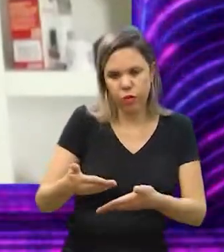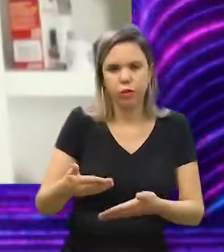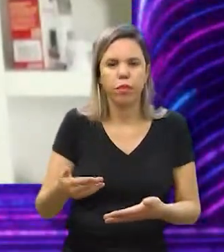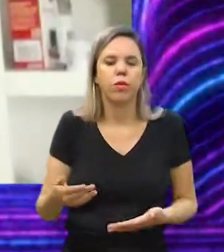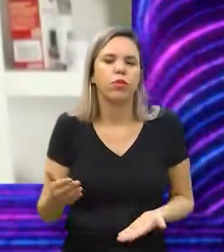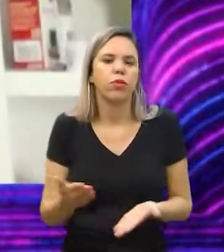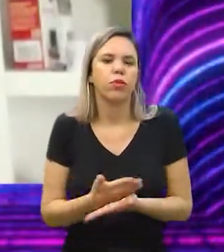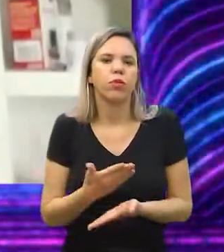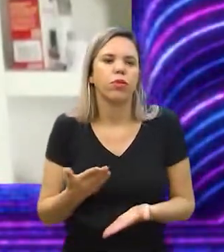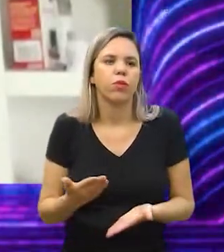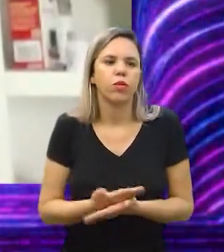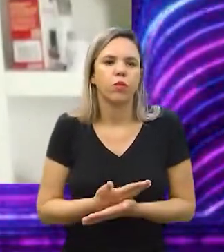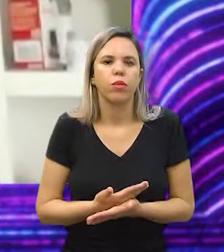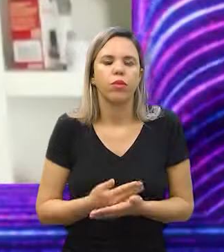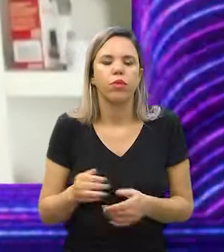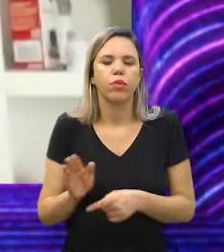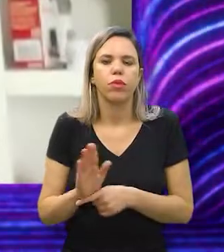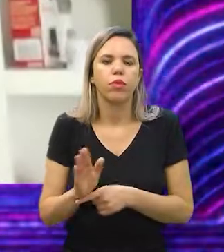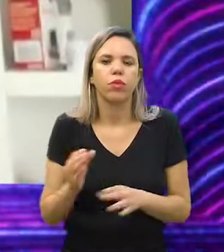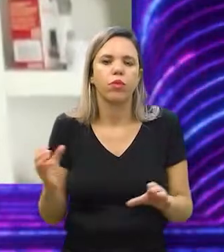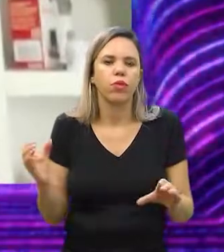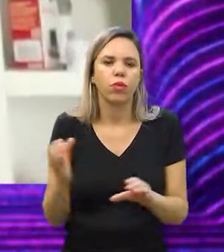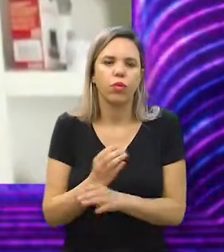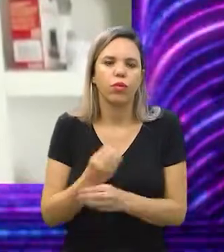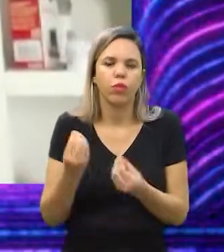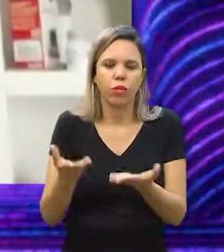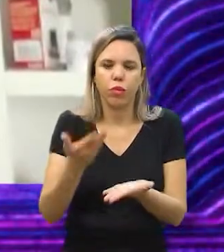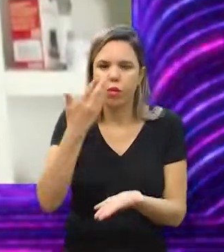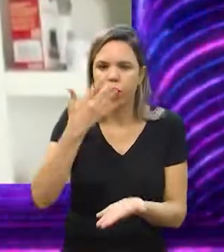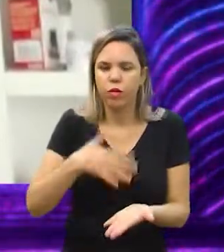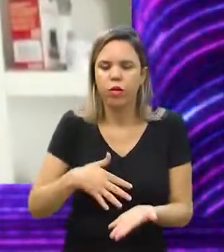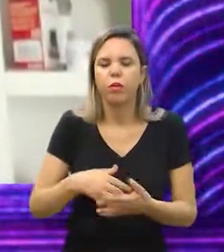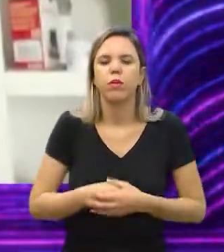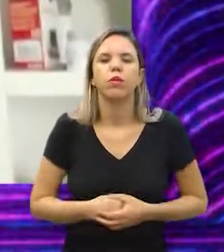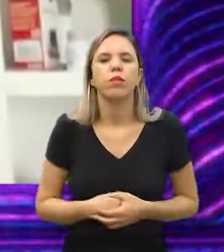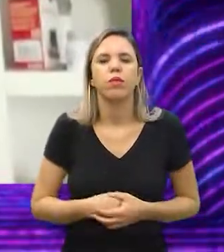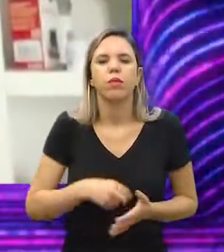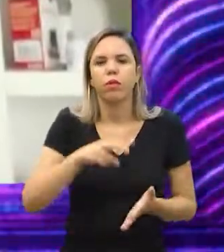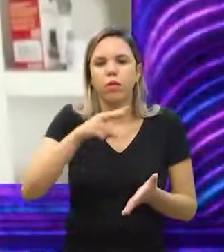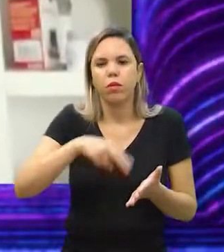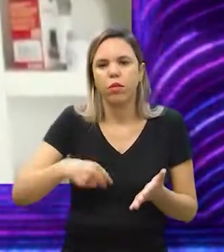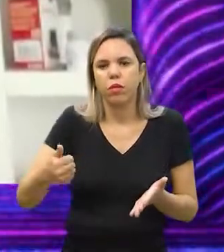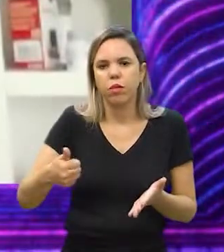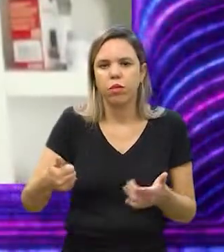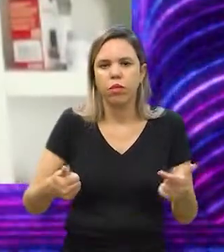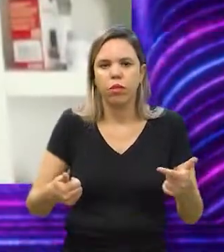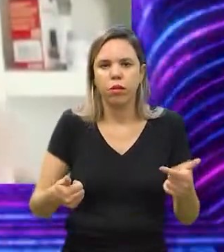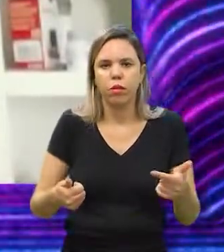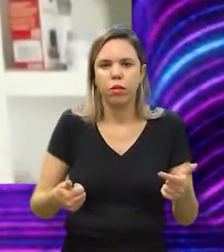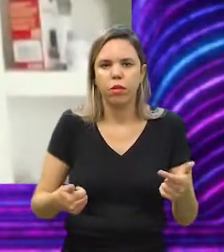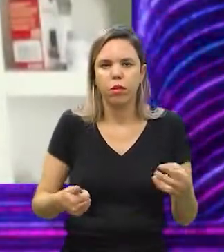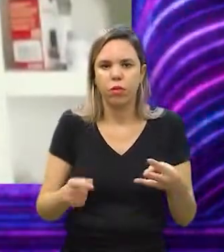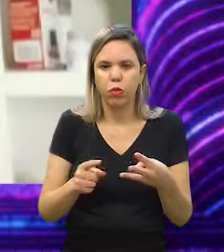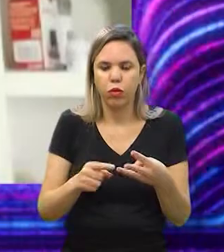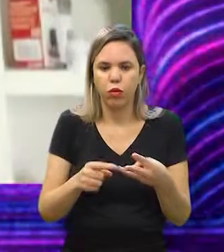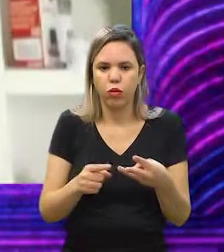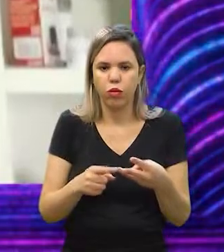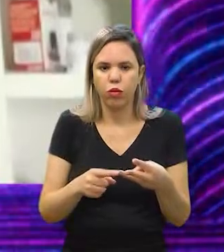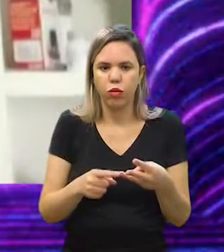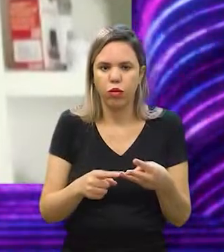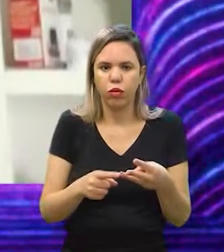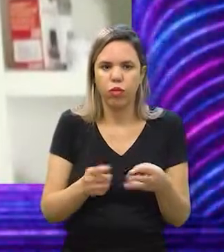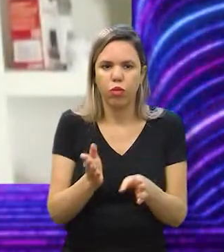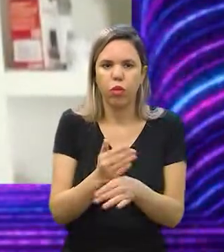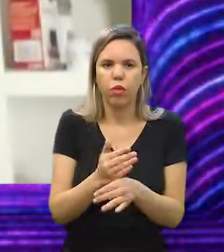pegar um livro, a série Harry Potter inteira e der para uma criança, ela vai ler o primeiro e o segundo, no terceiro ela já vai meio